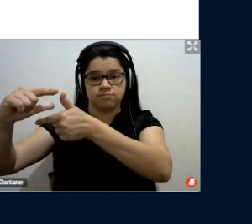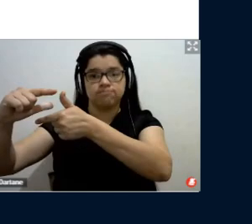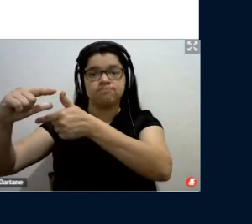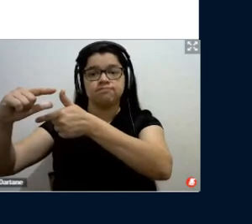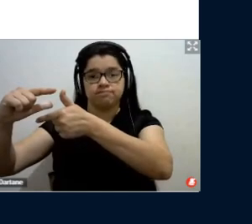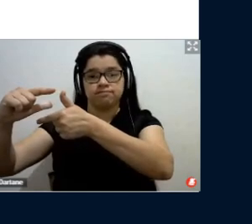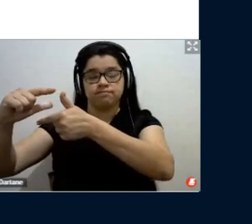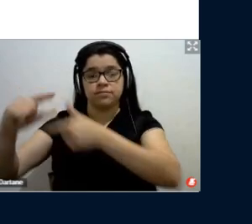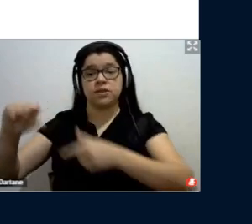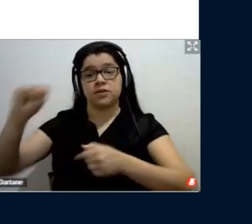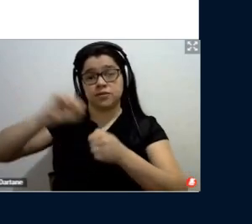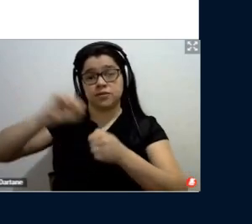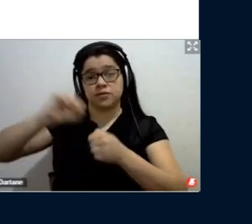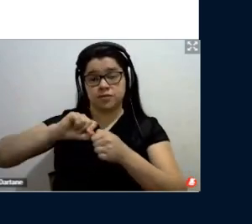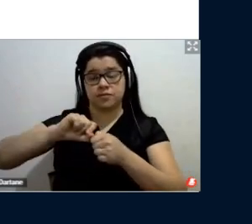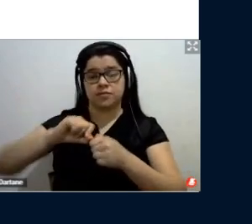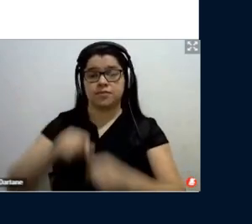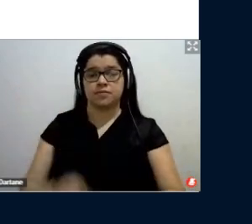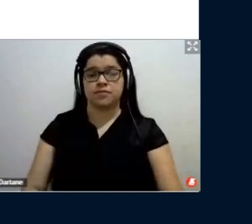trazendo